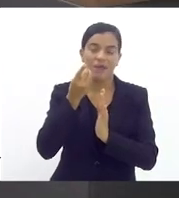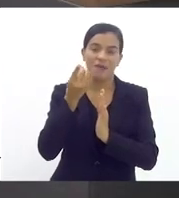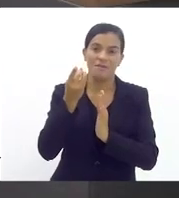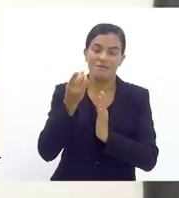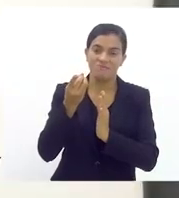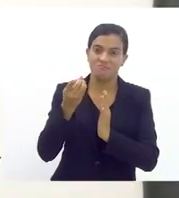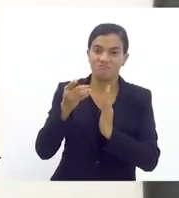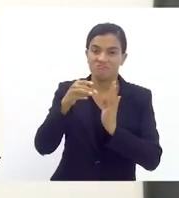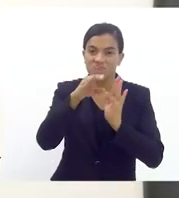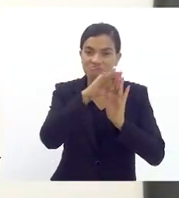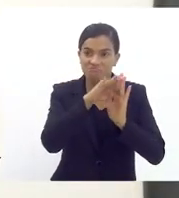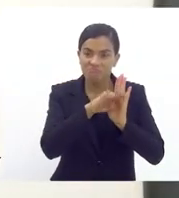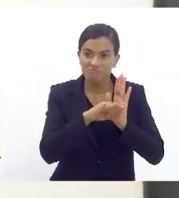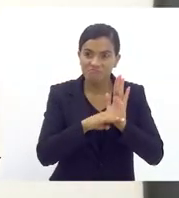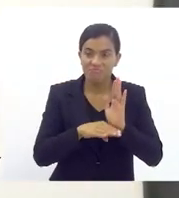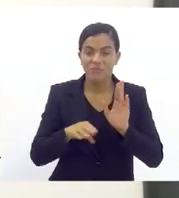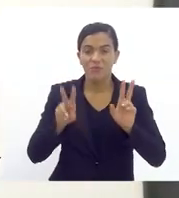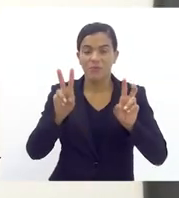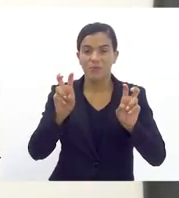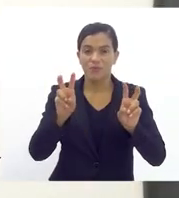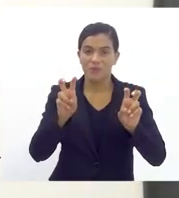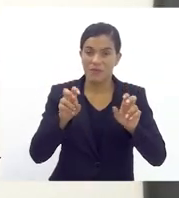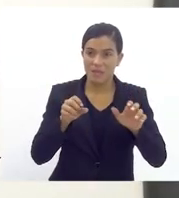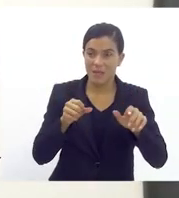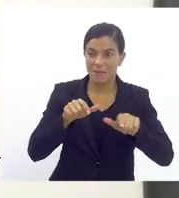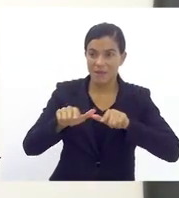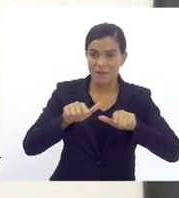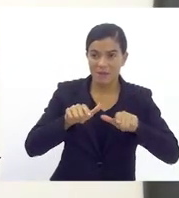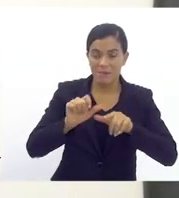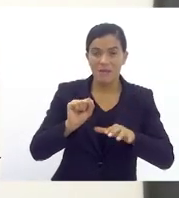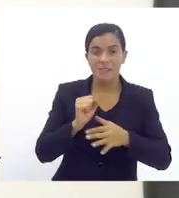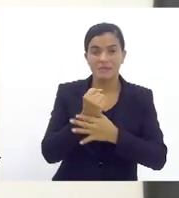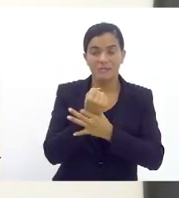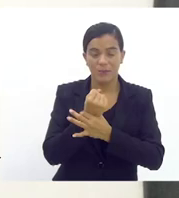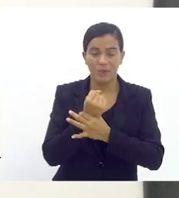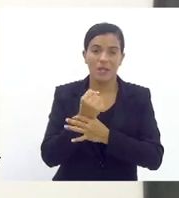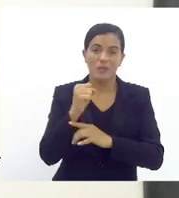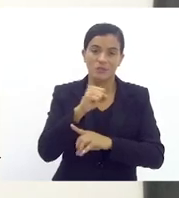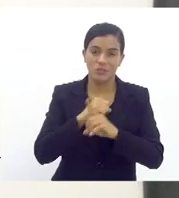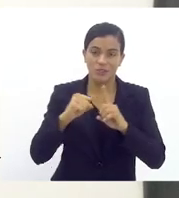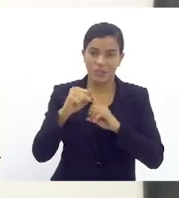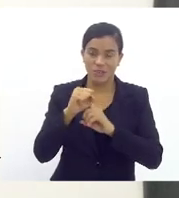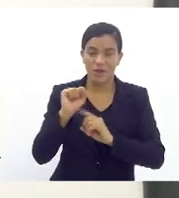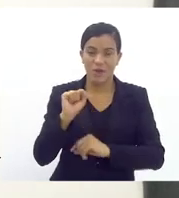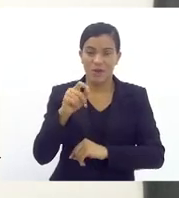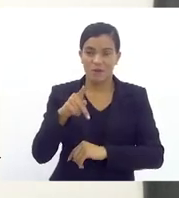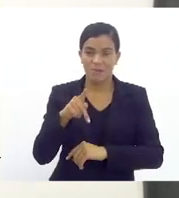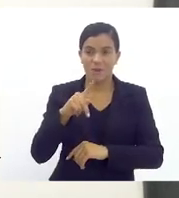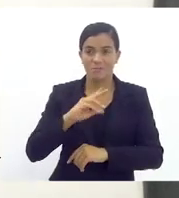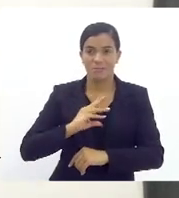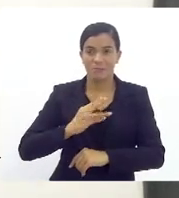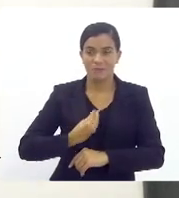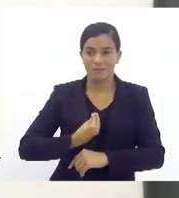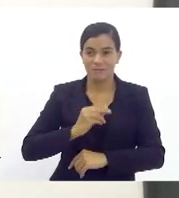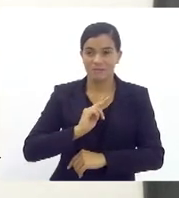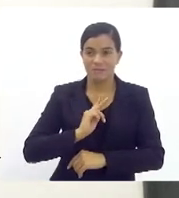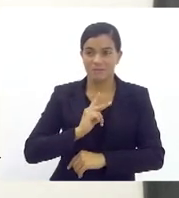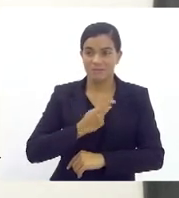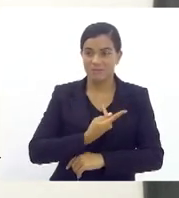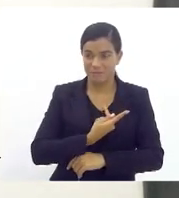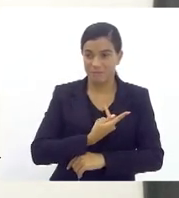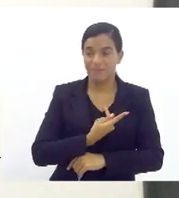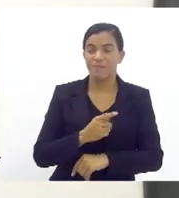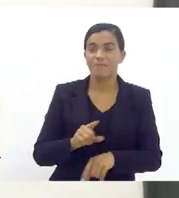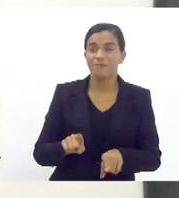trazer esse tema, emprego, seguridade social, né, para os transexuais e